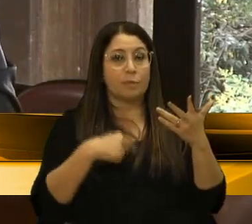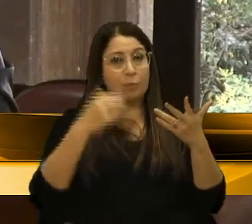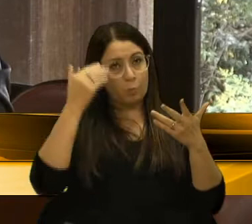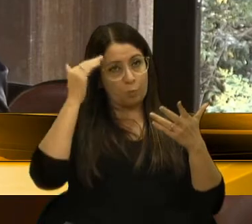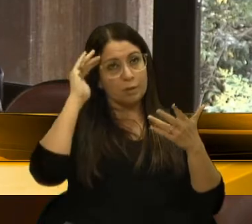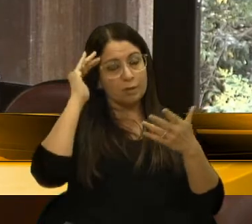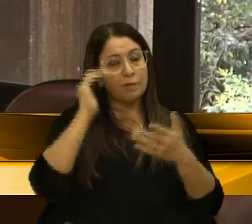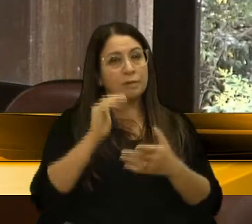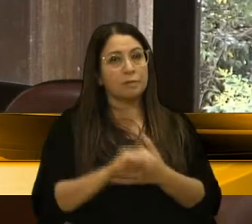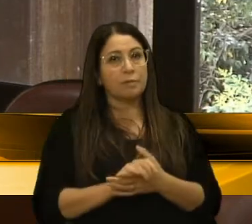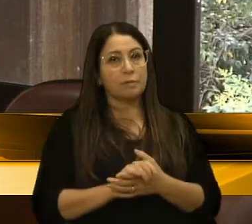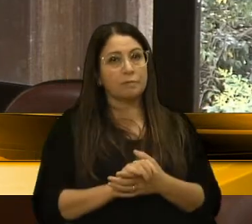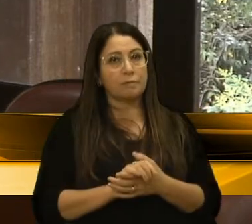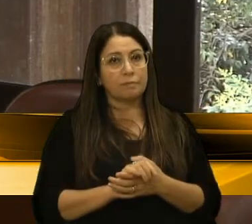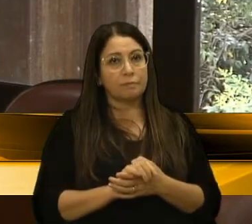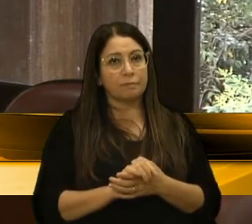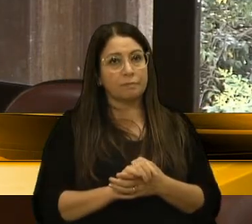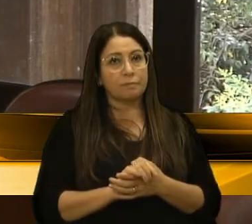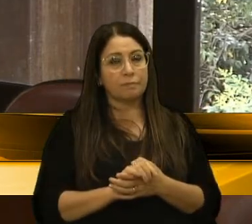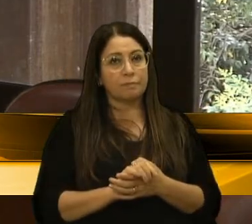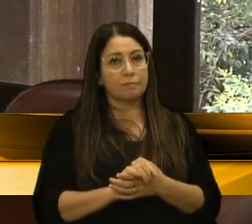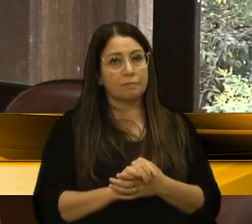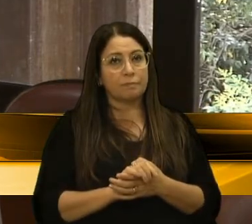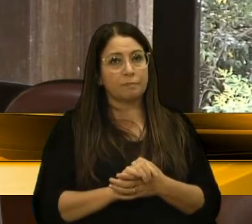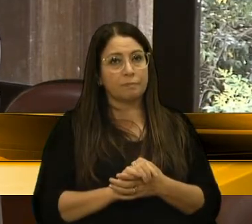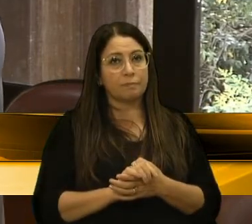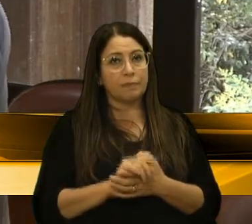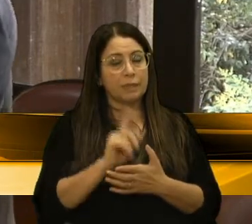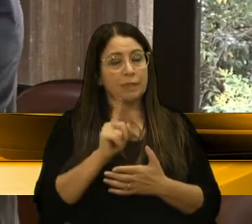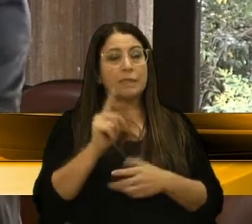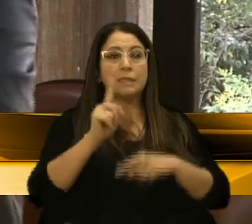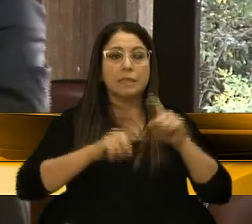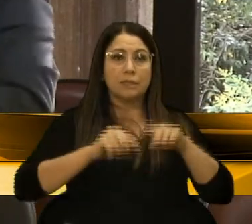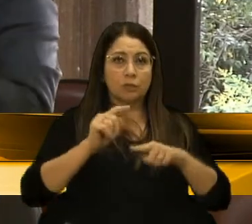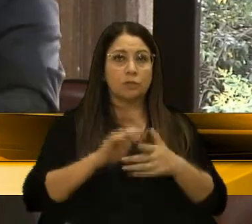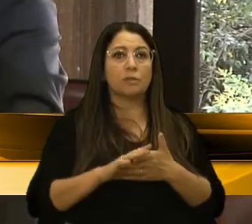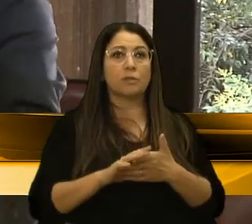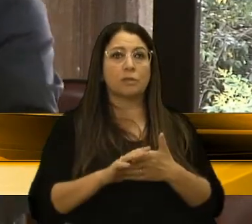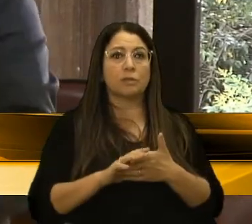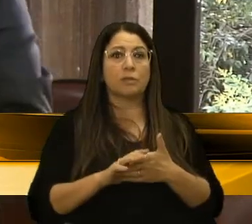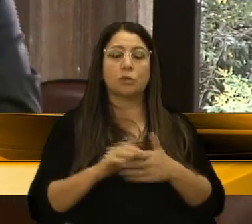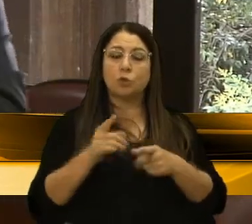entendo, nobres colegas, que essa atividade